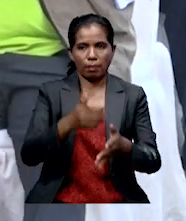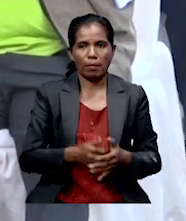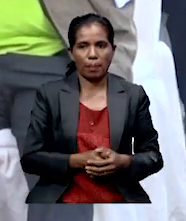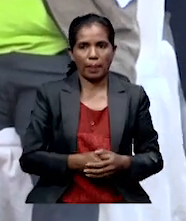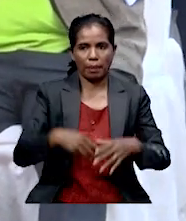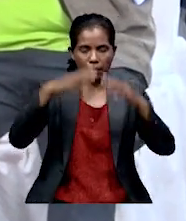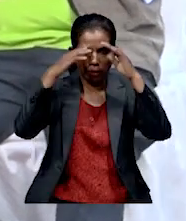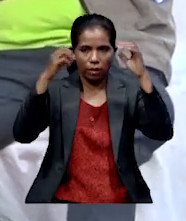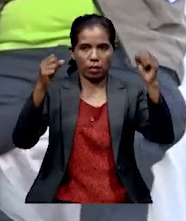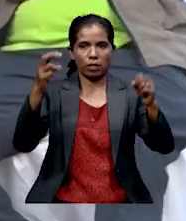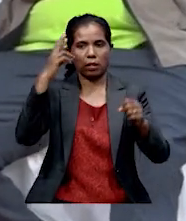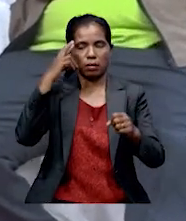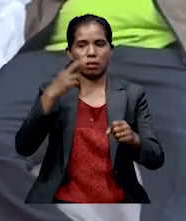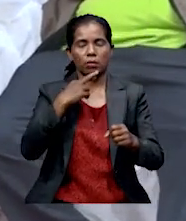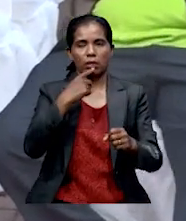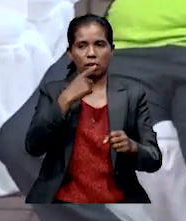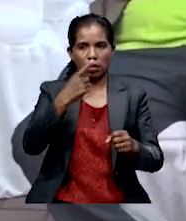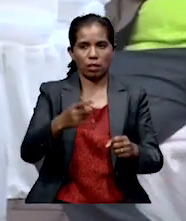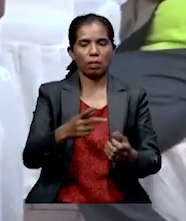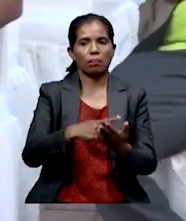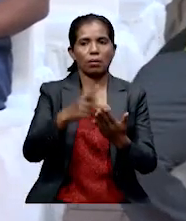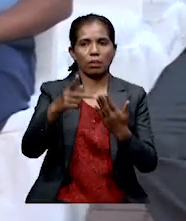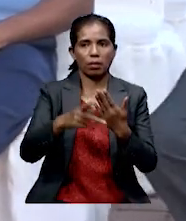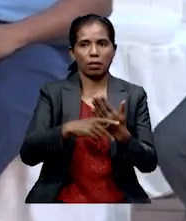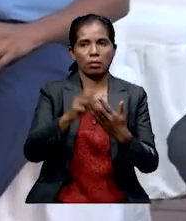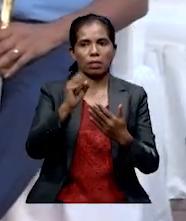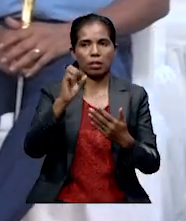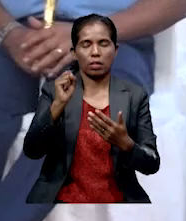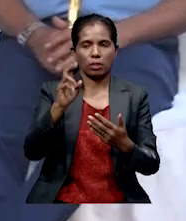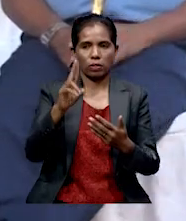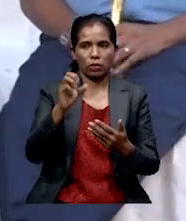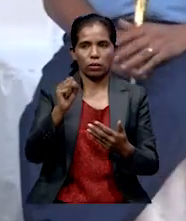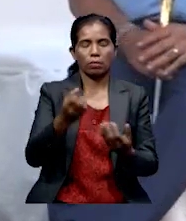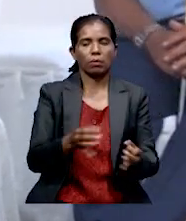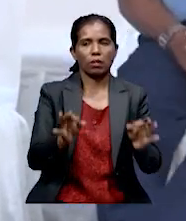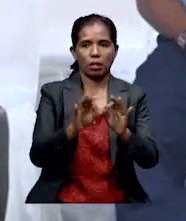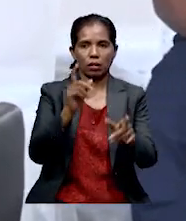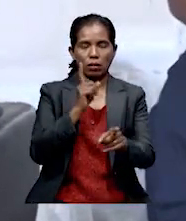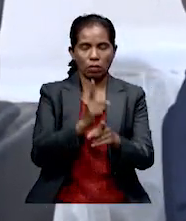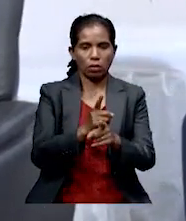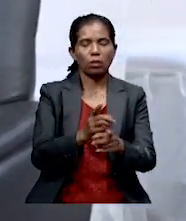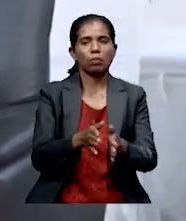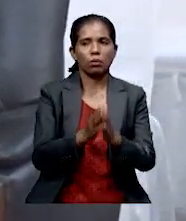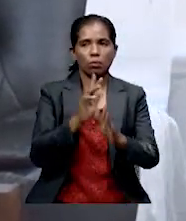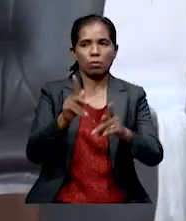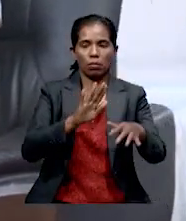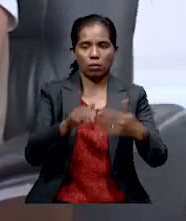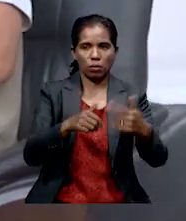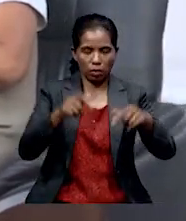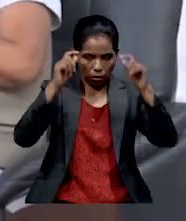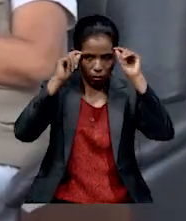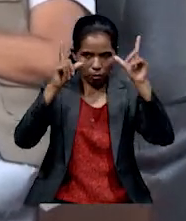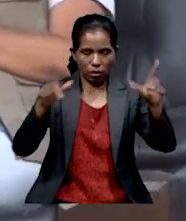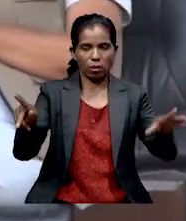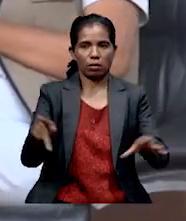Presidente da República, José Ramos Horta Hateten, programa Census Ney importante Tebes, no Ney, Rússia, população Roto e Timor Larantomac, a